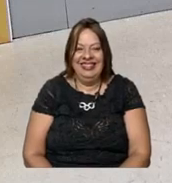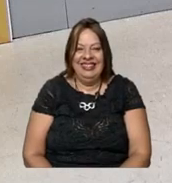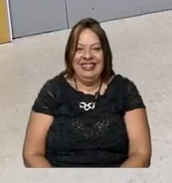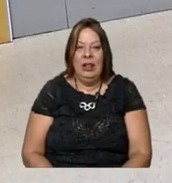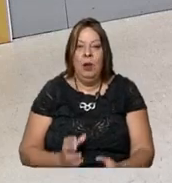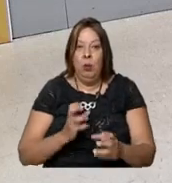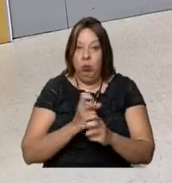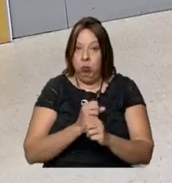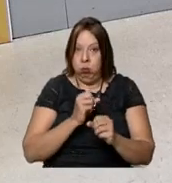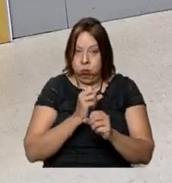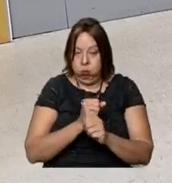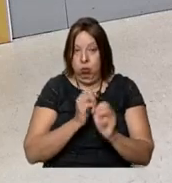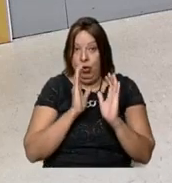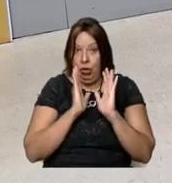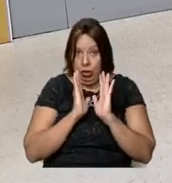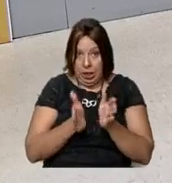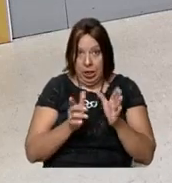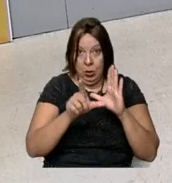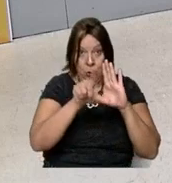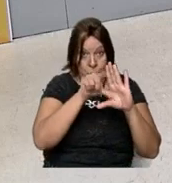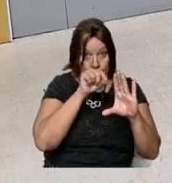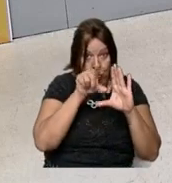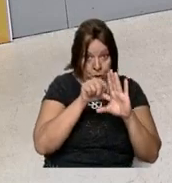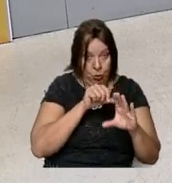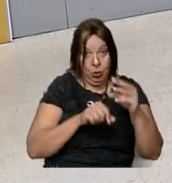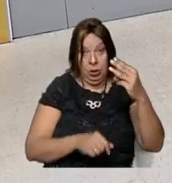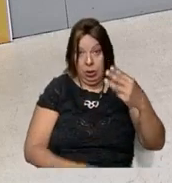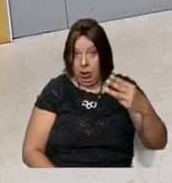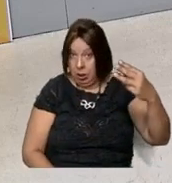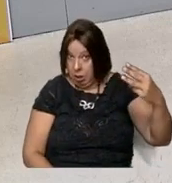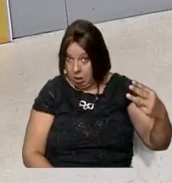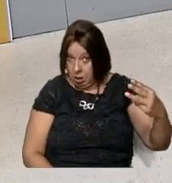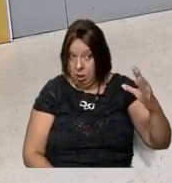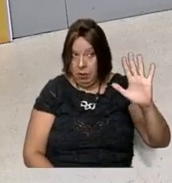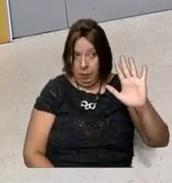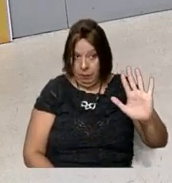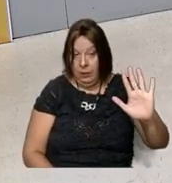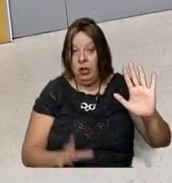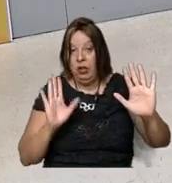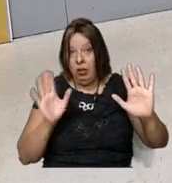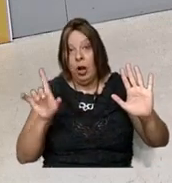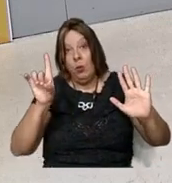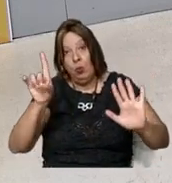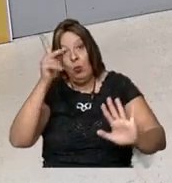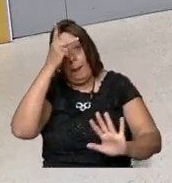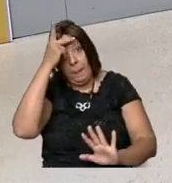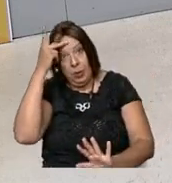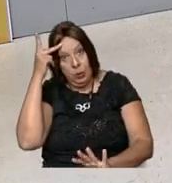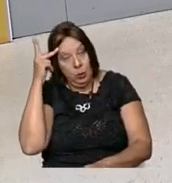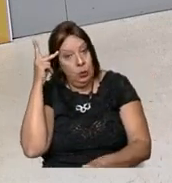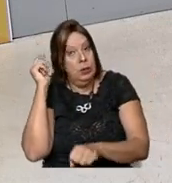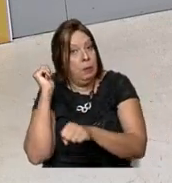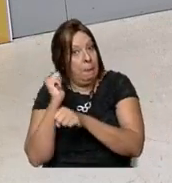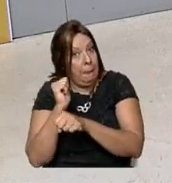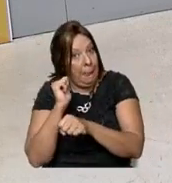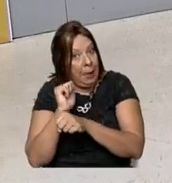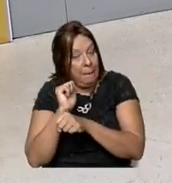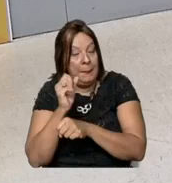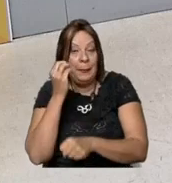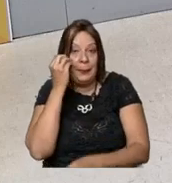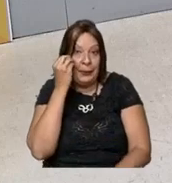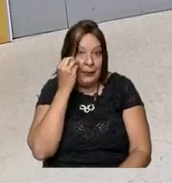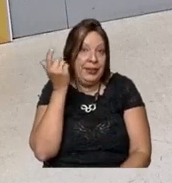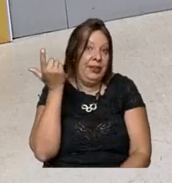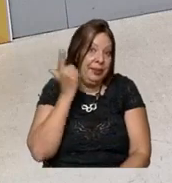chamadas 33 bolinhas e já tem um título na expectativa para o queridão do Caju Cap, 100 mil